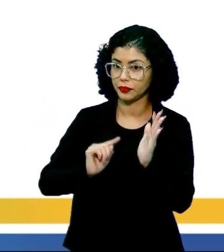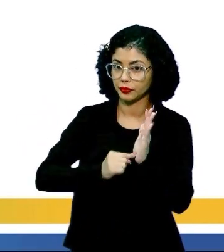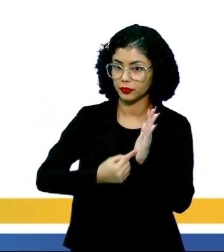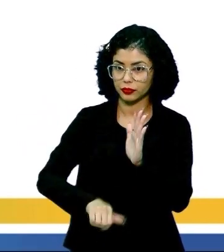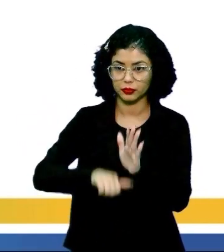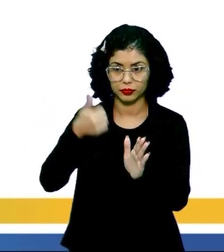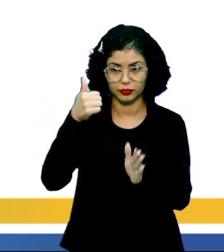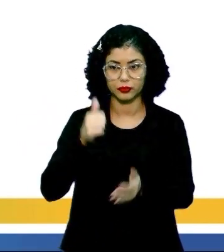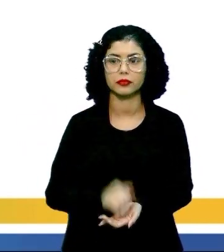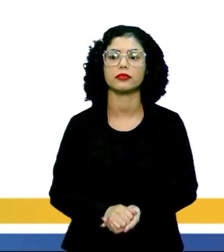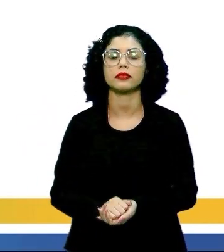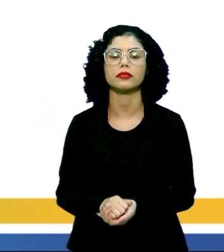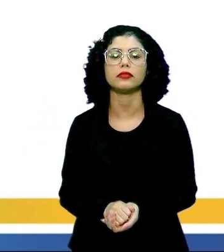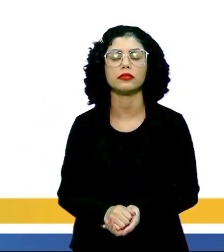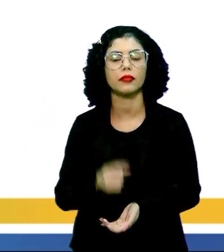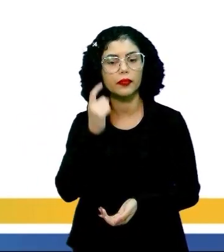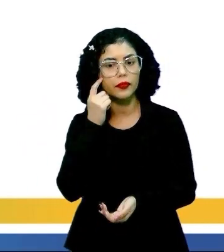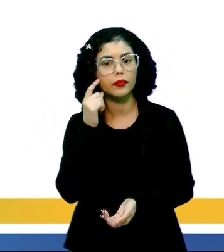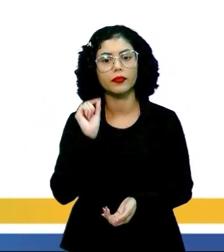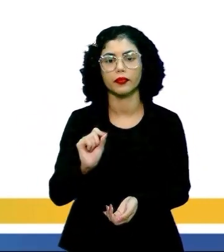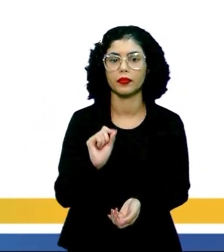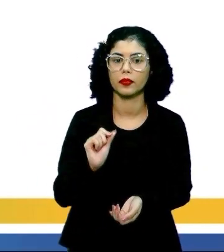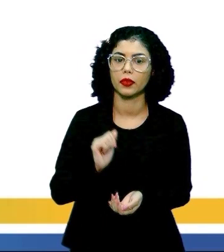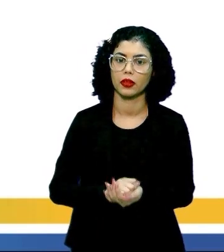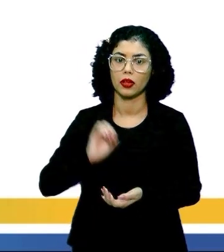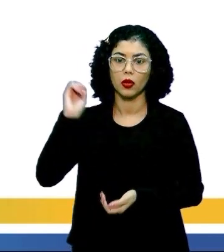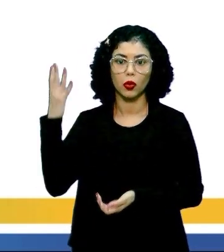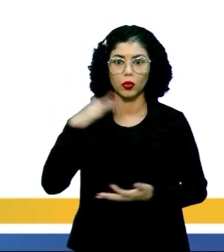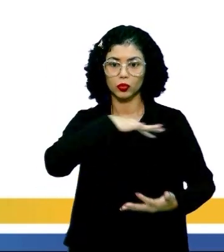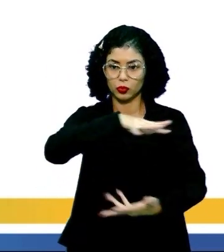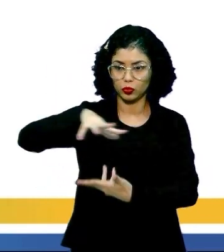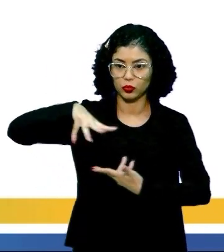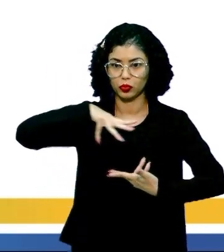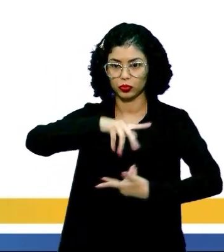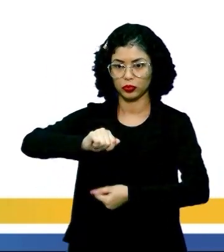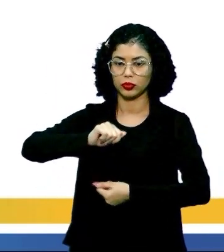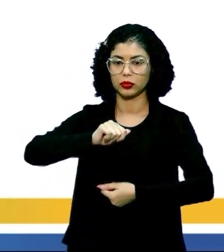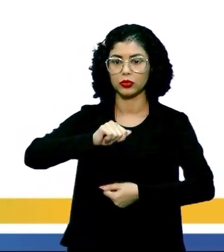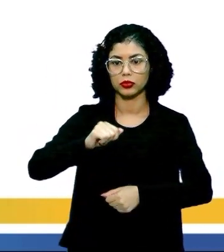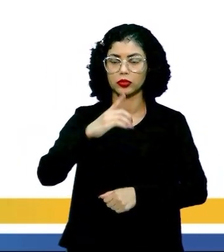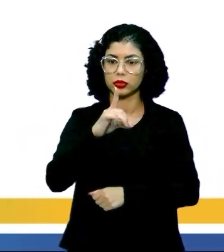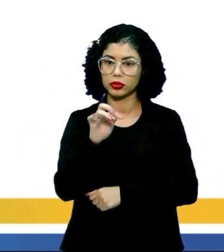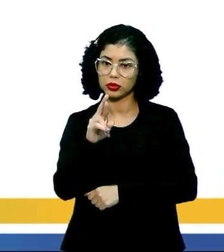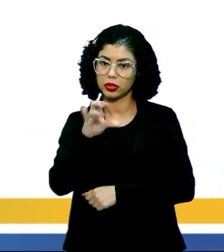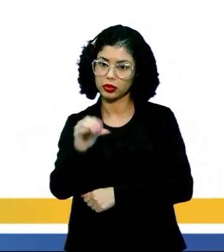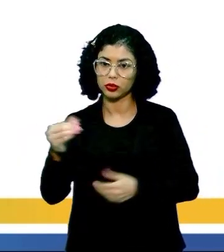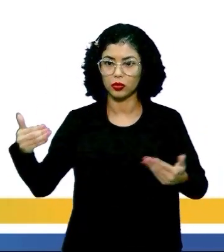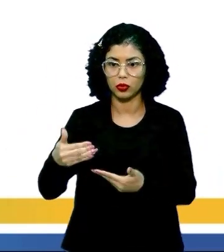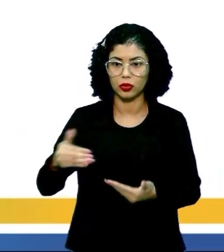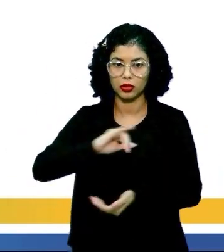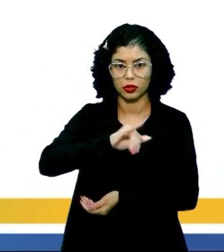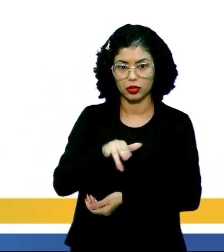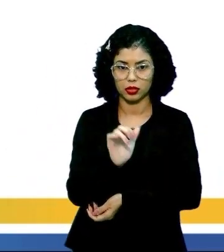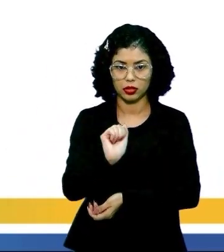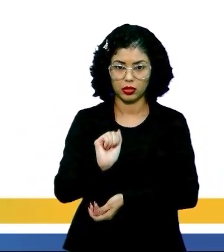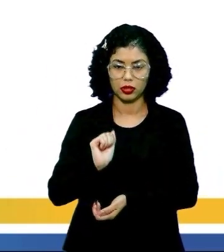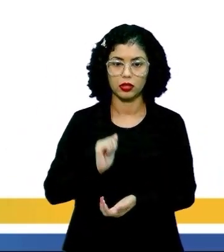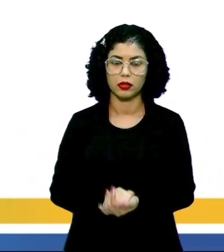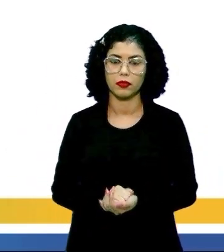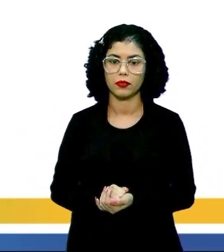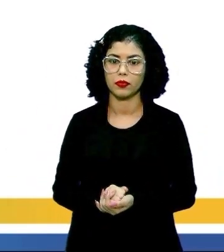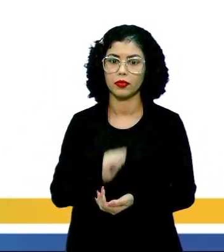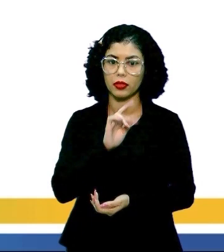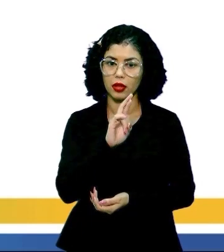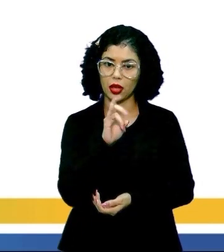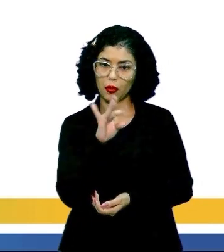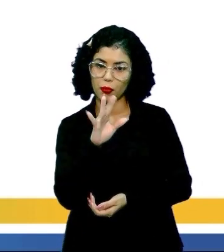o chão pensando no seguinte se o récorde Mundial de lanamento de dardos atual é o de Jan Lenny da